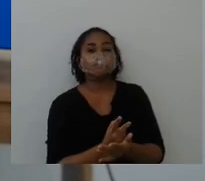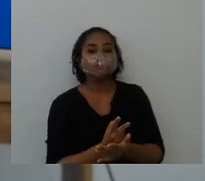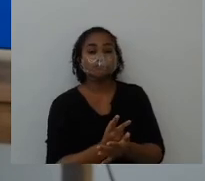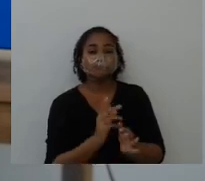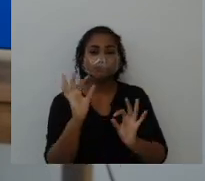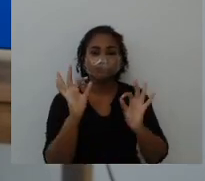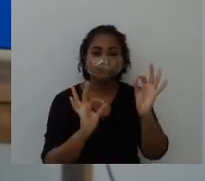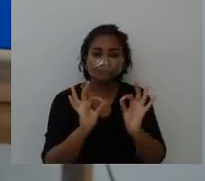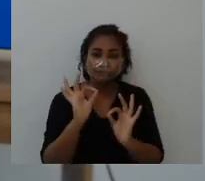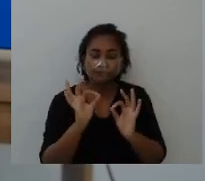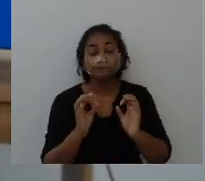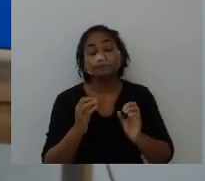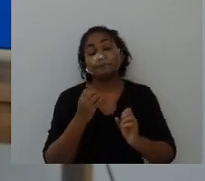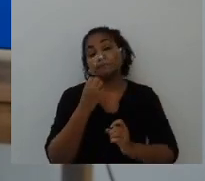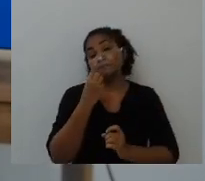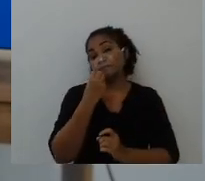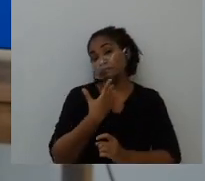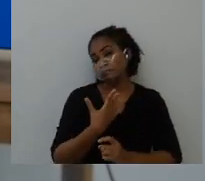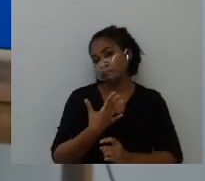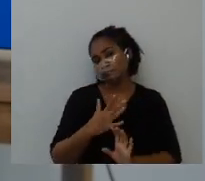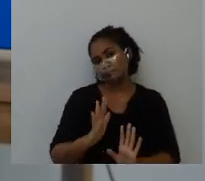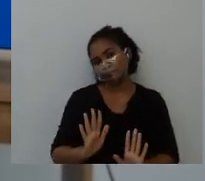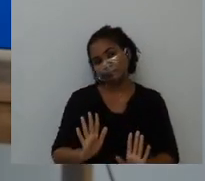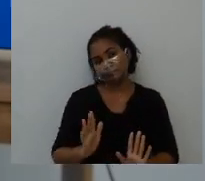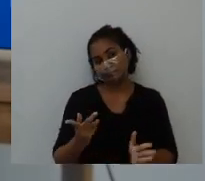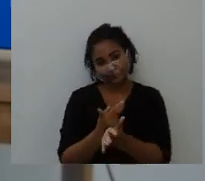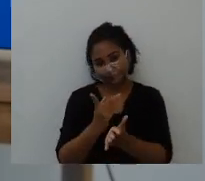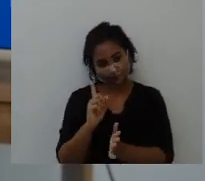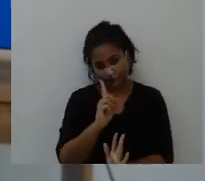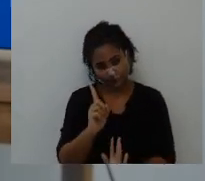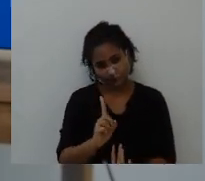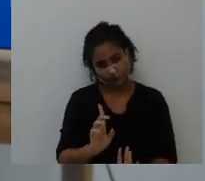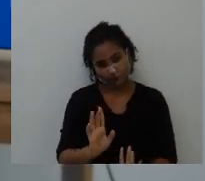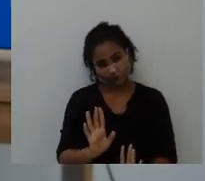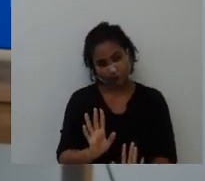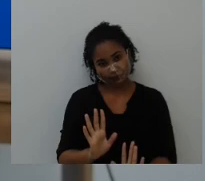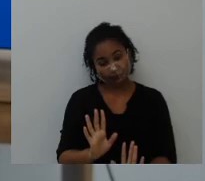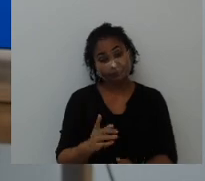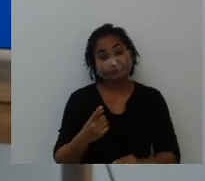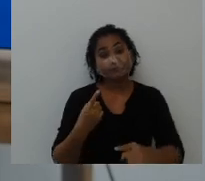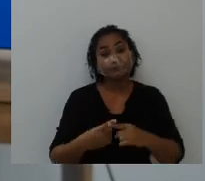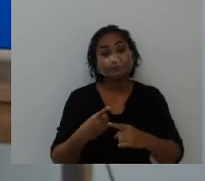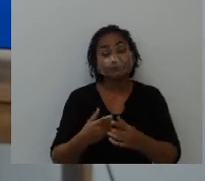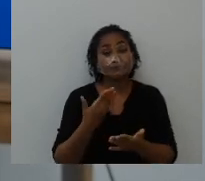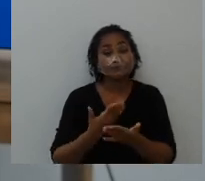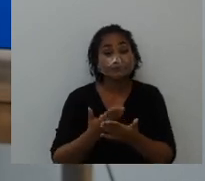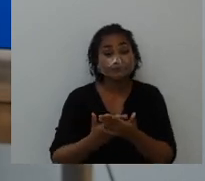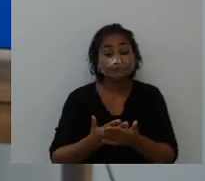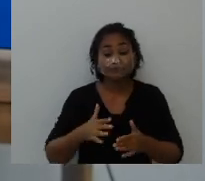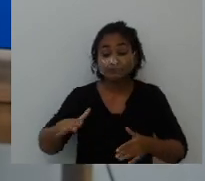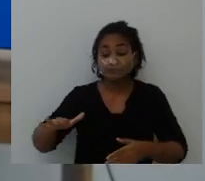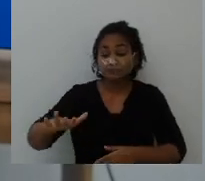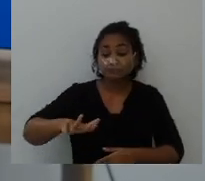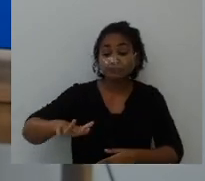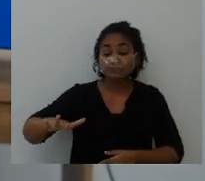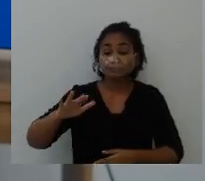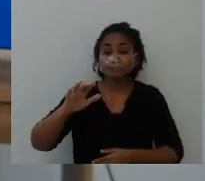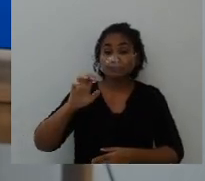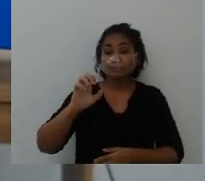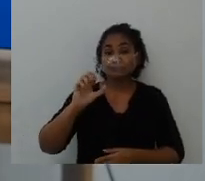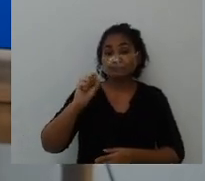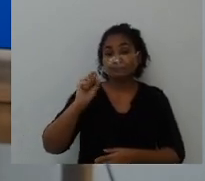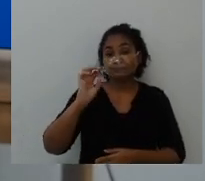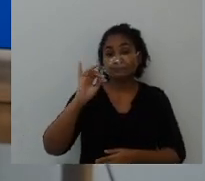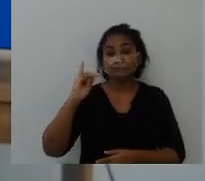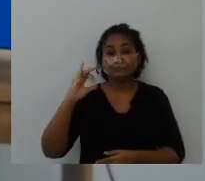esse quadro errado. Pois bem, na verdade não instalar errado não, a pessoa que não estou estática direito. Então quando a gente fala de estática, quando a gente fala